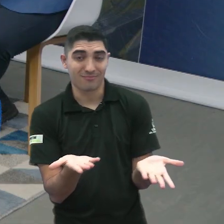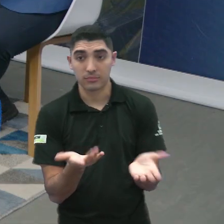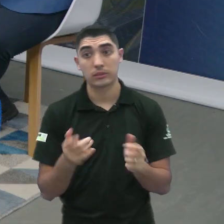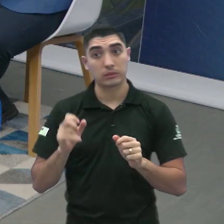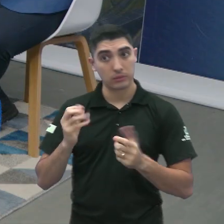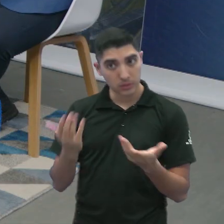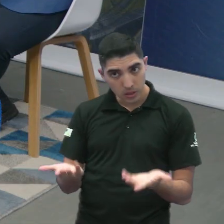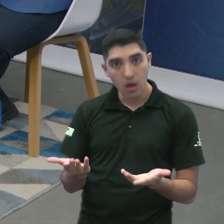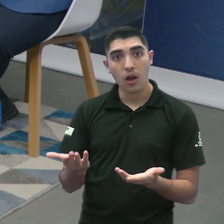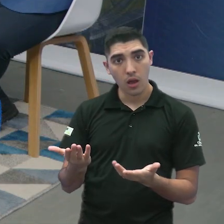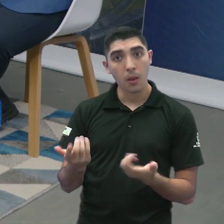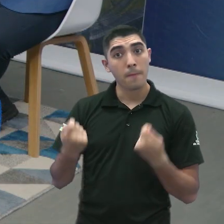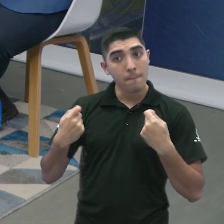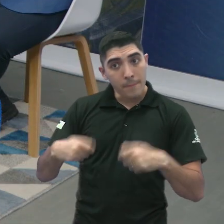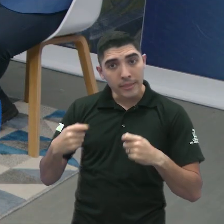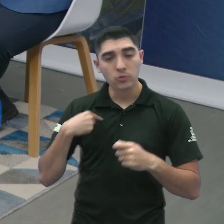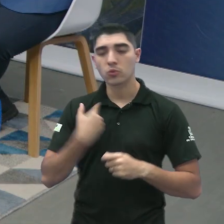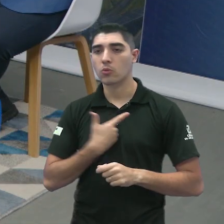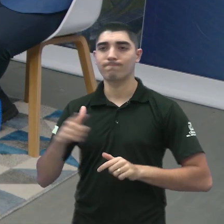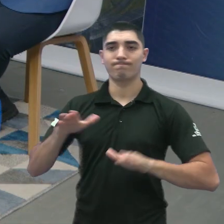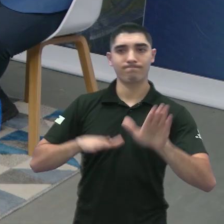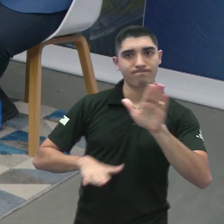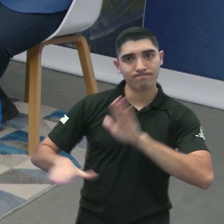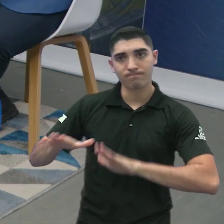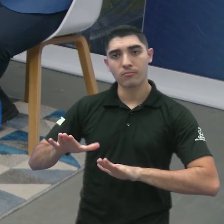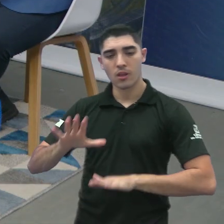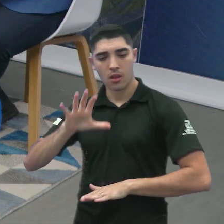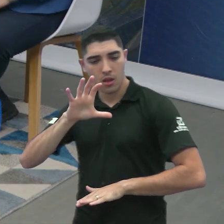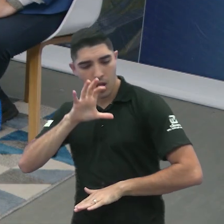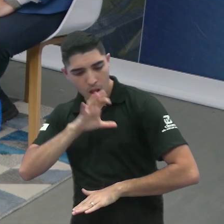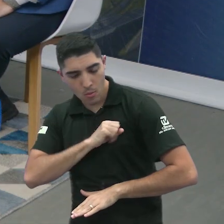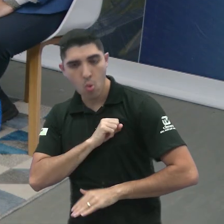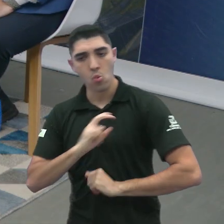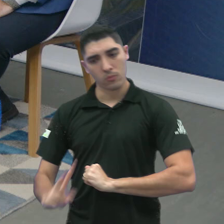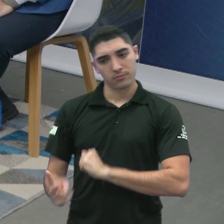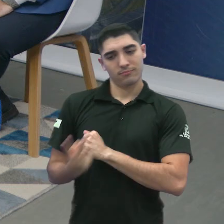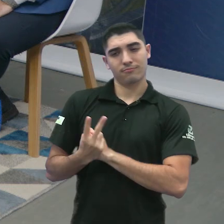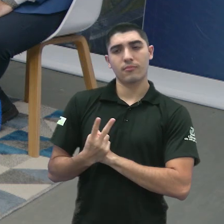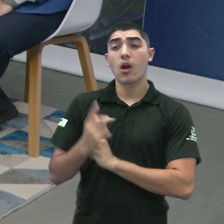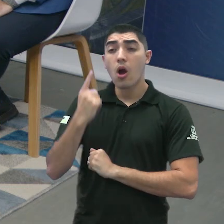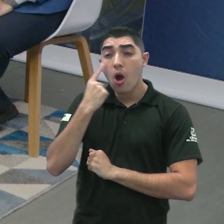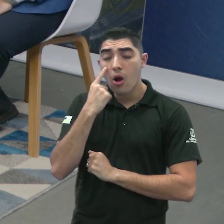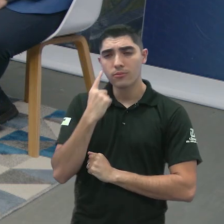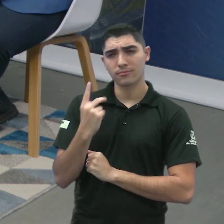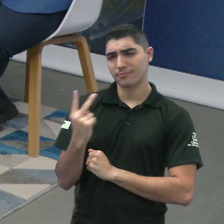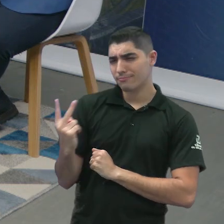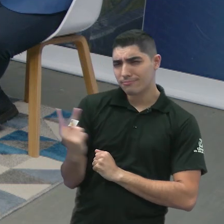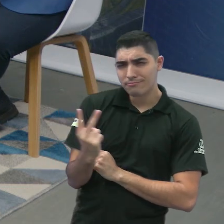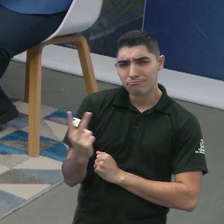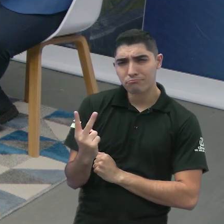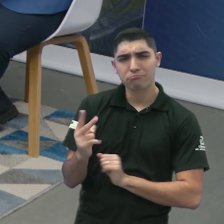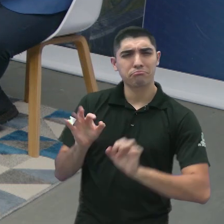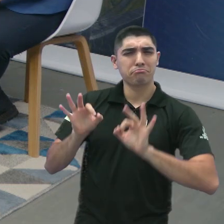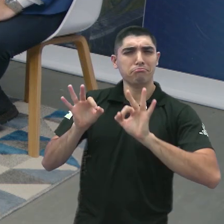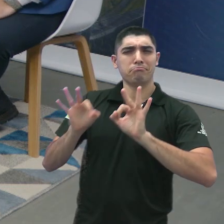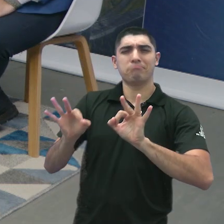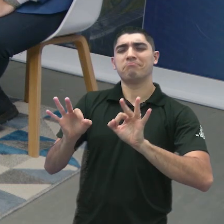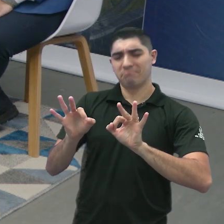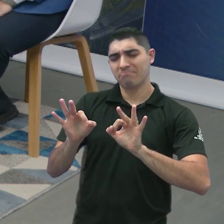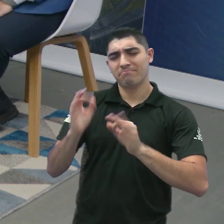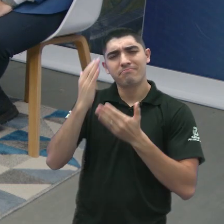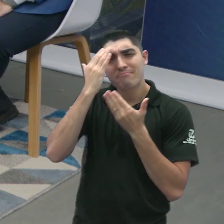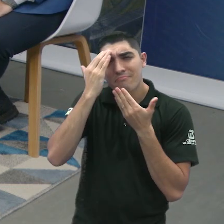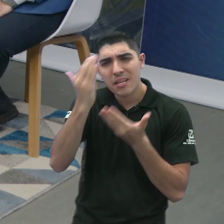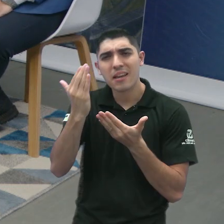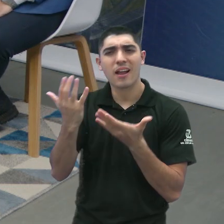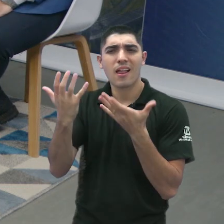precisa realmente ter essa cautela, ter amor próprio e se cuidar. Olha, vocês mandaram muito bem, eu quero muito agradecer